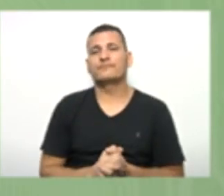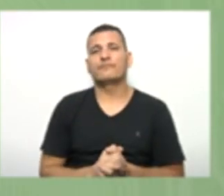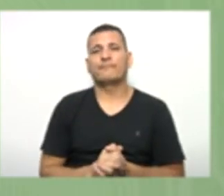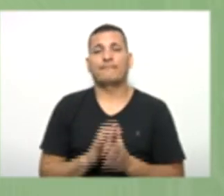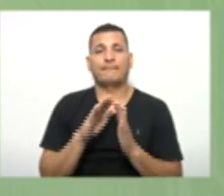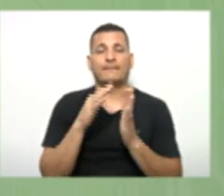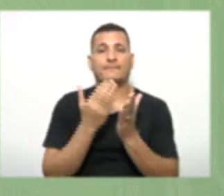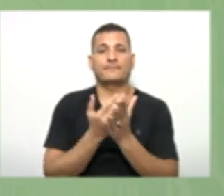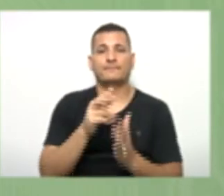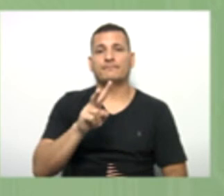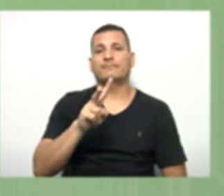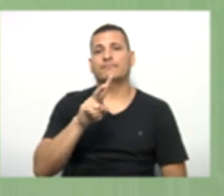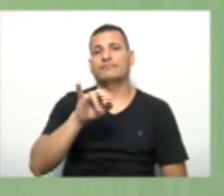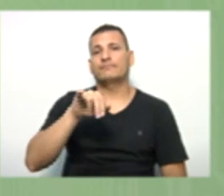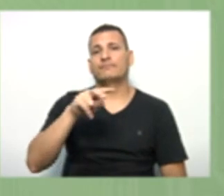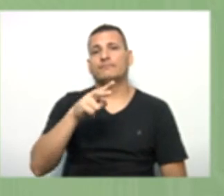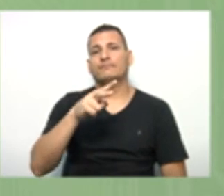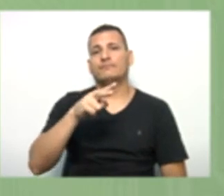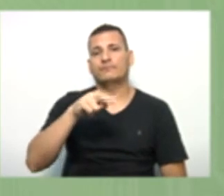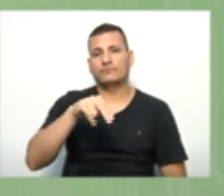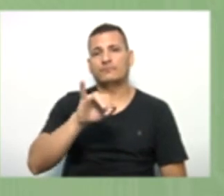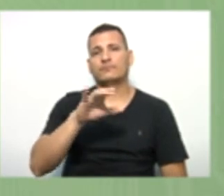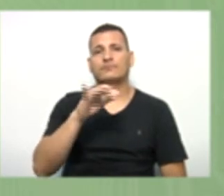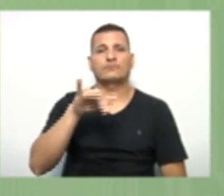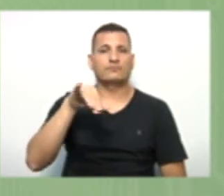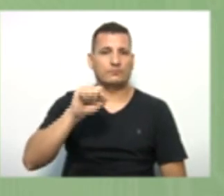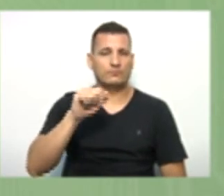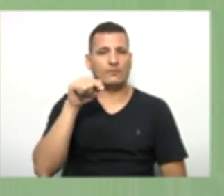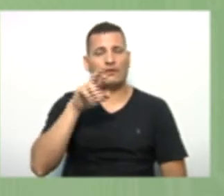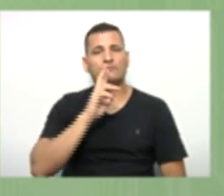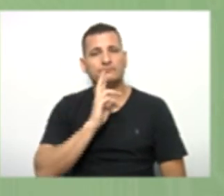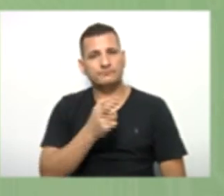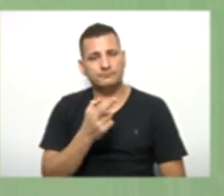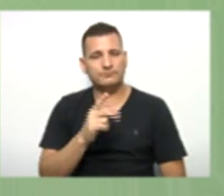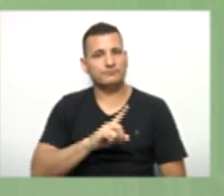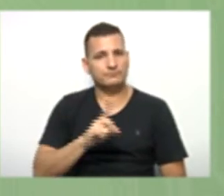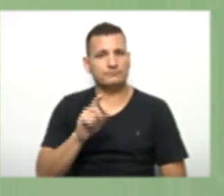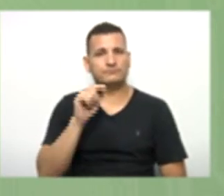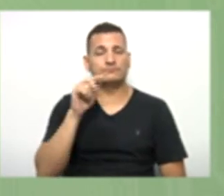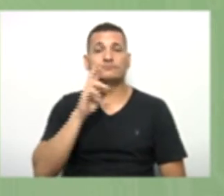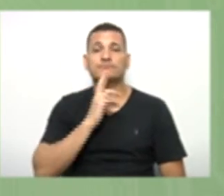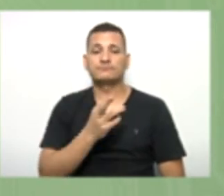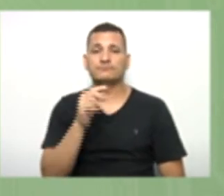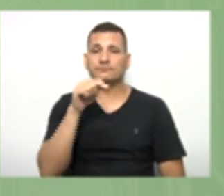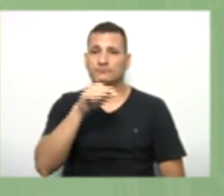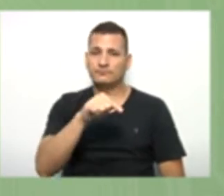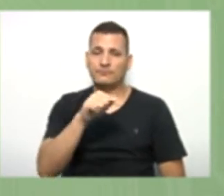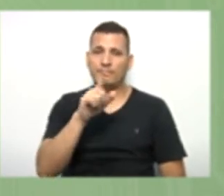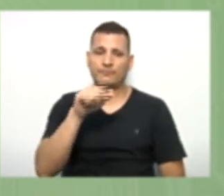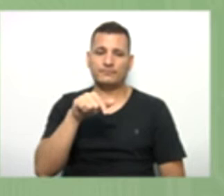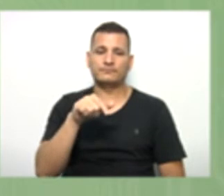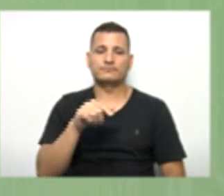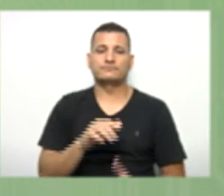Vinícius de Moraes, eles disseram que não. Eles disseram que a resposta para essa questão é a letra D.